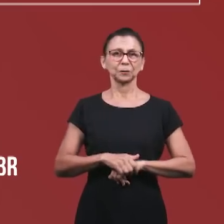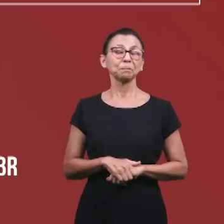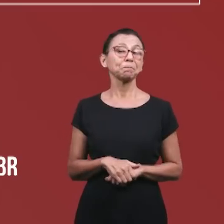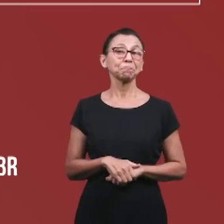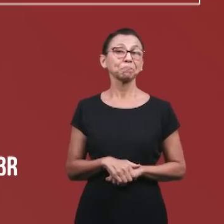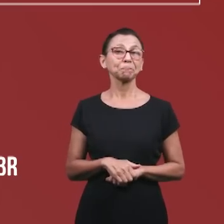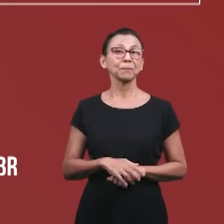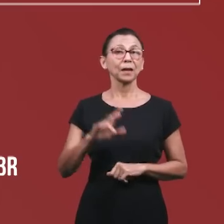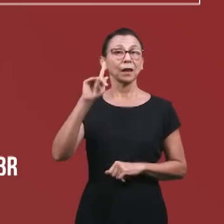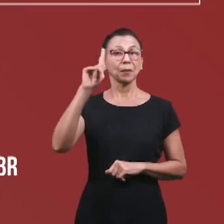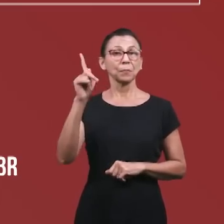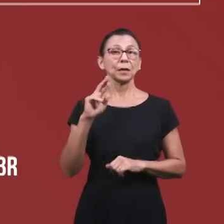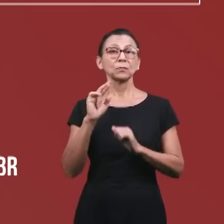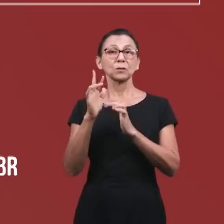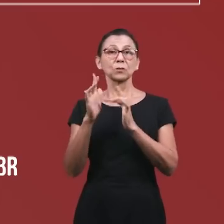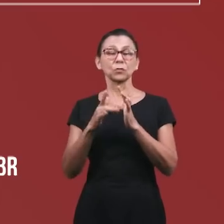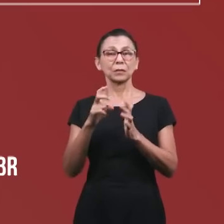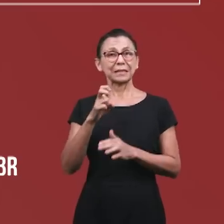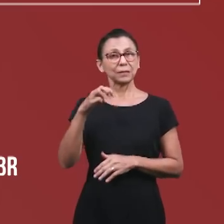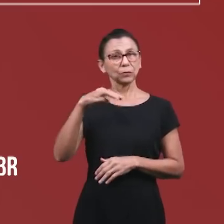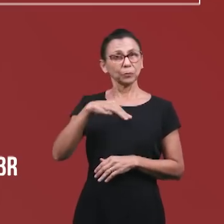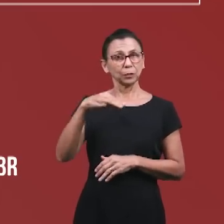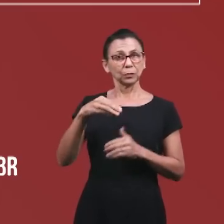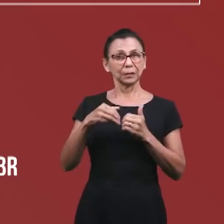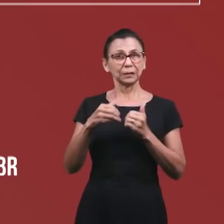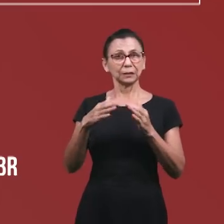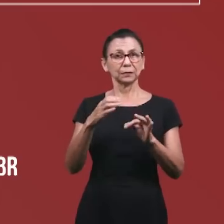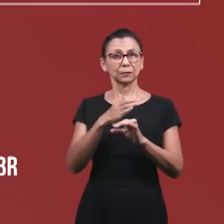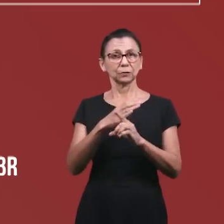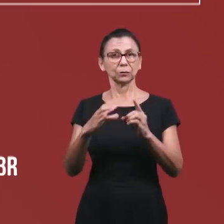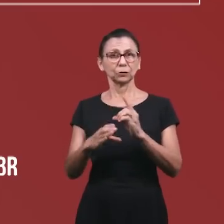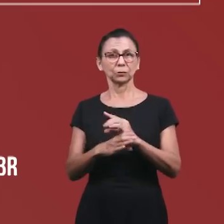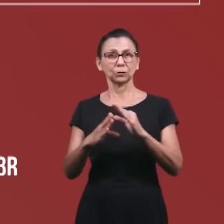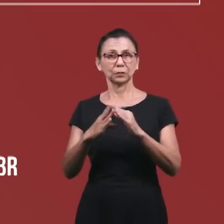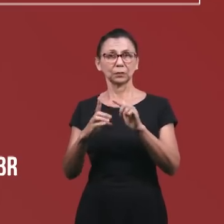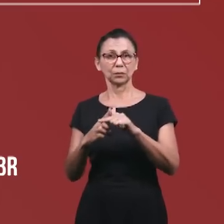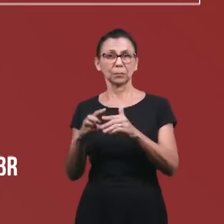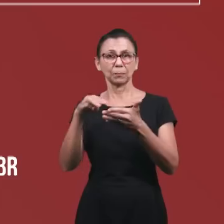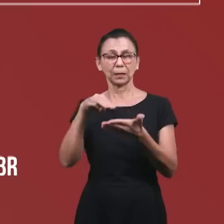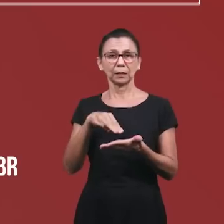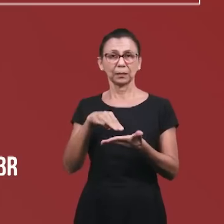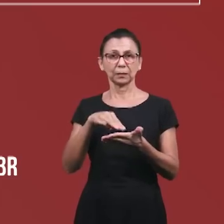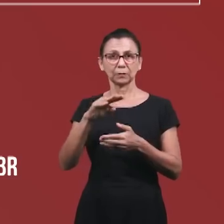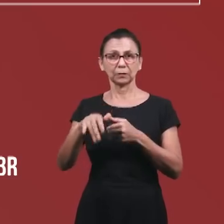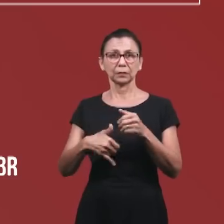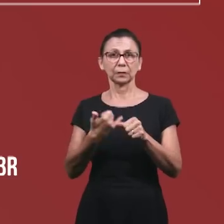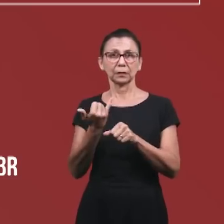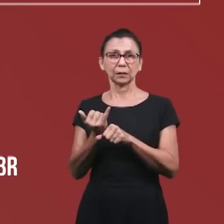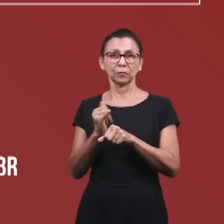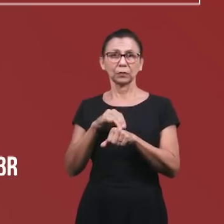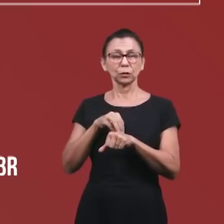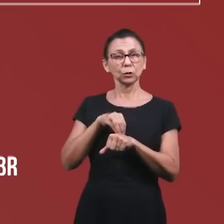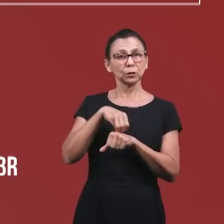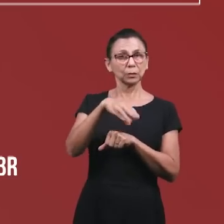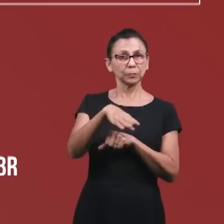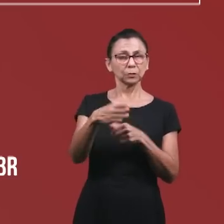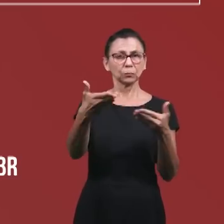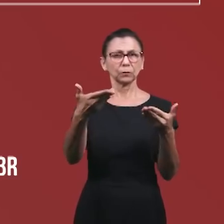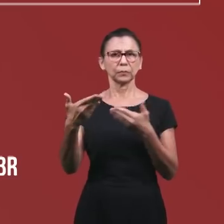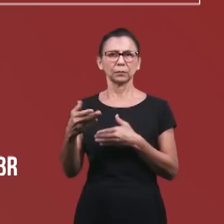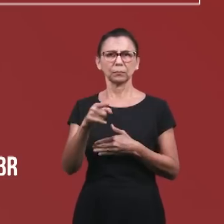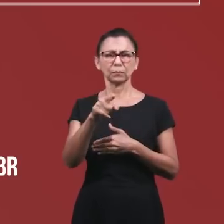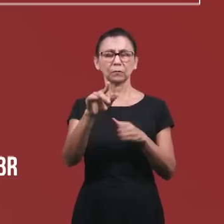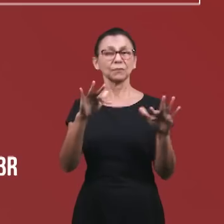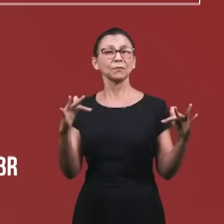A paz do Senhor Jesus. Dentro de 5 minutos, daremos início a um culto da Igreja Cristã Maranata, transmitido